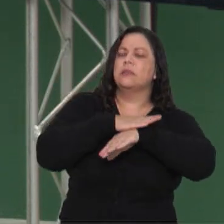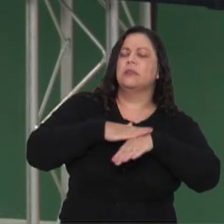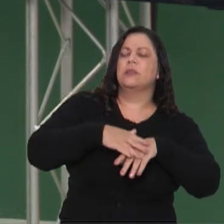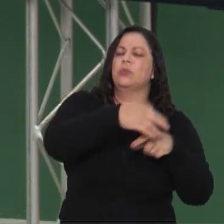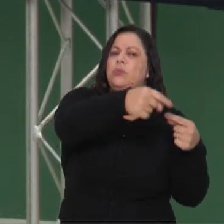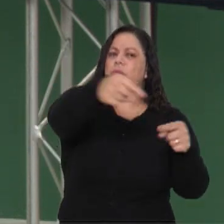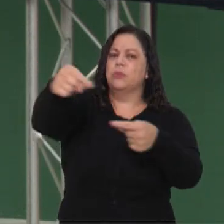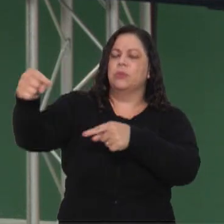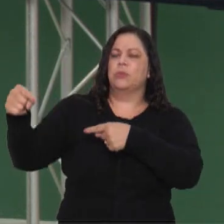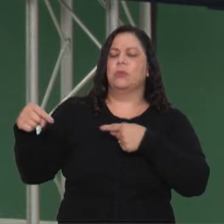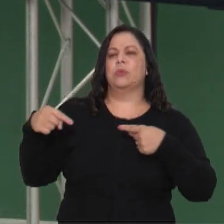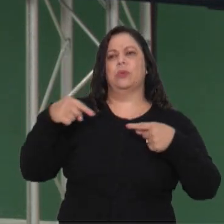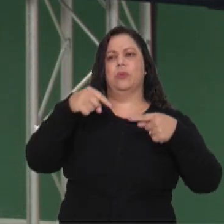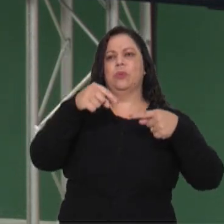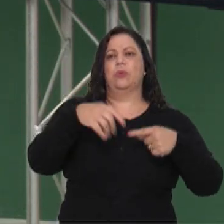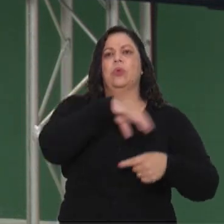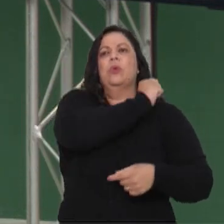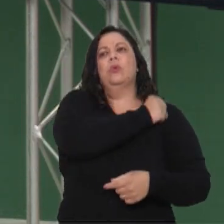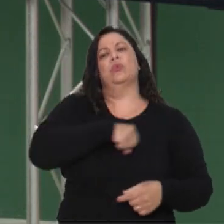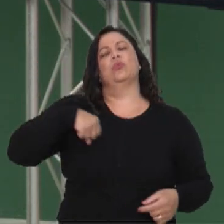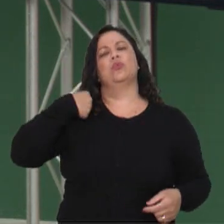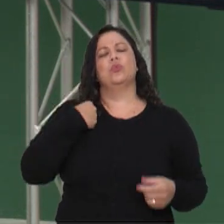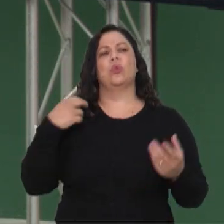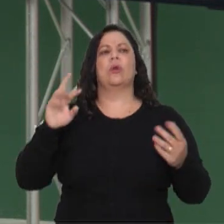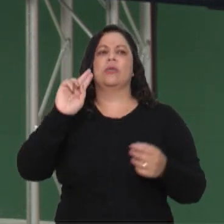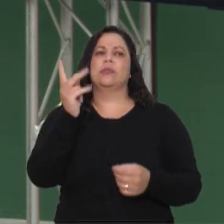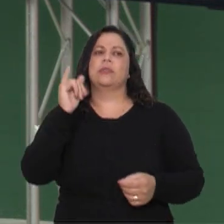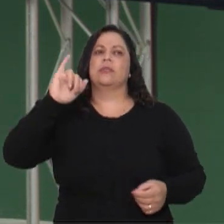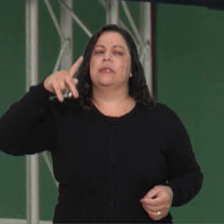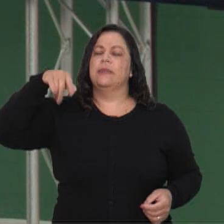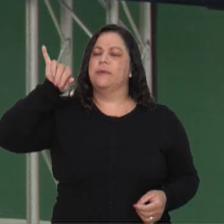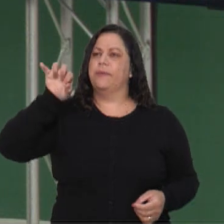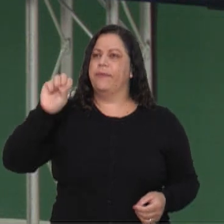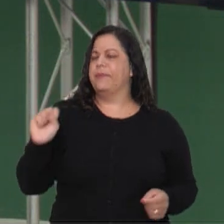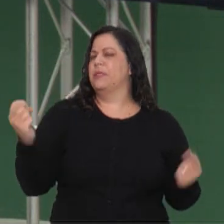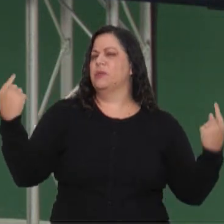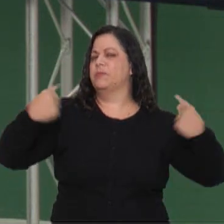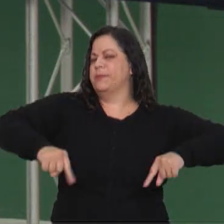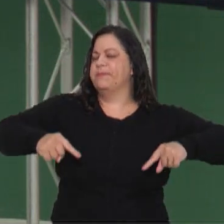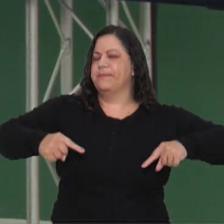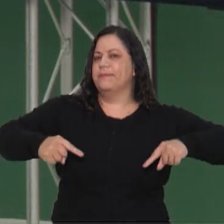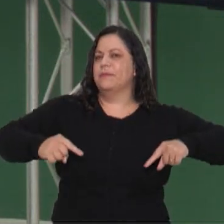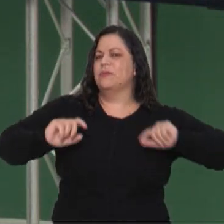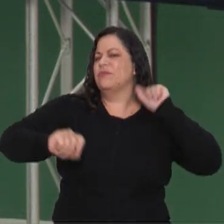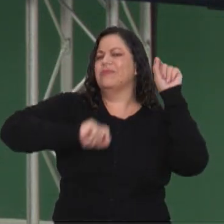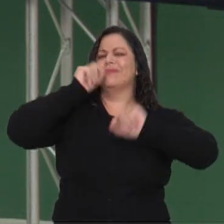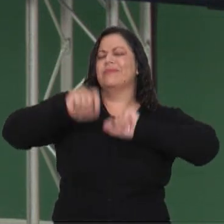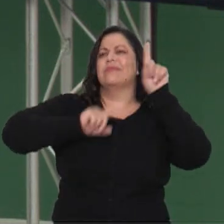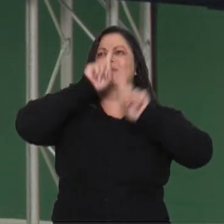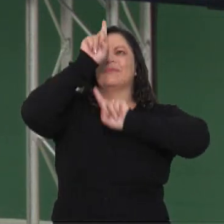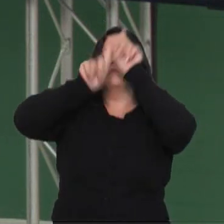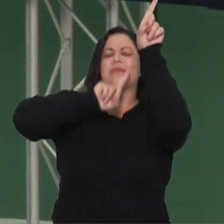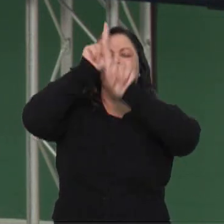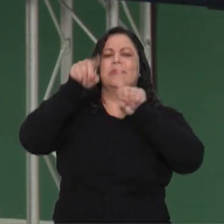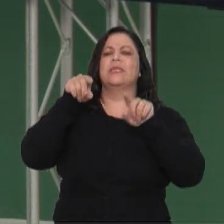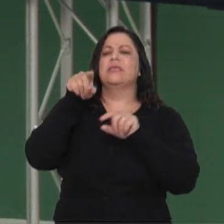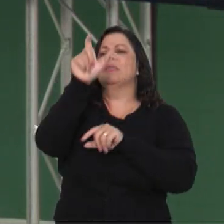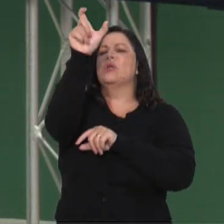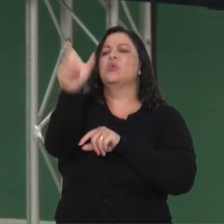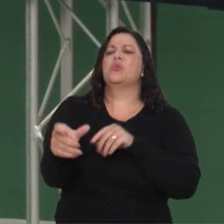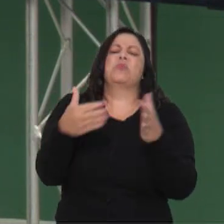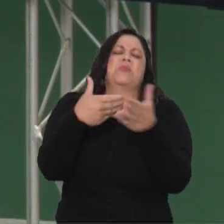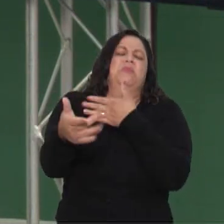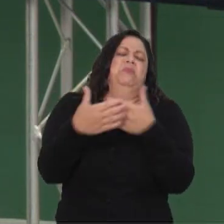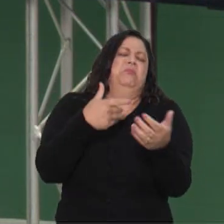entre Sócrates e Hippias em qual que é o critério para a beleza, qual que é o critério para se dizer que alguma coisa é bela, para